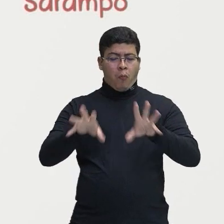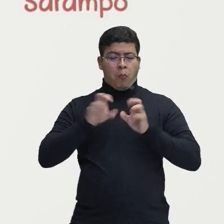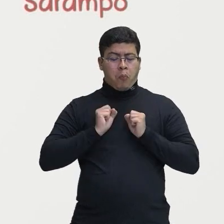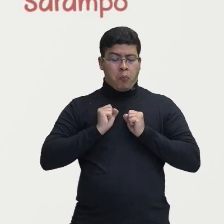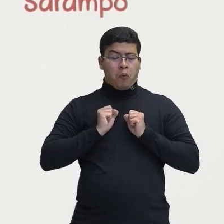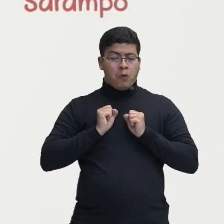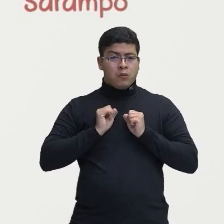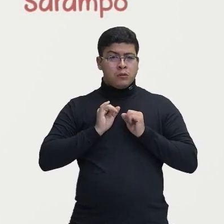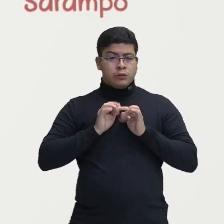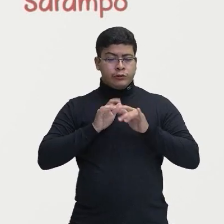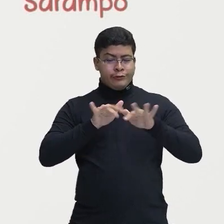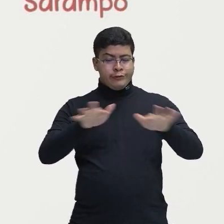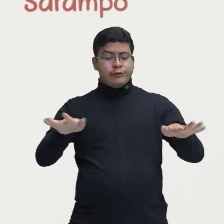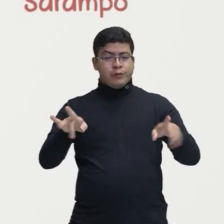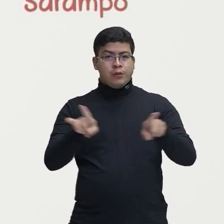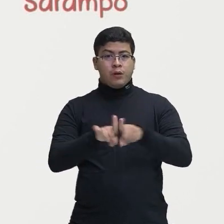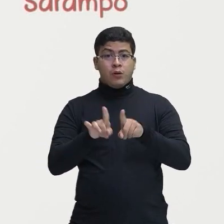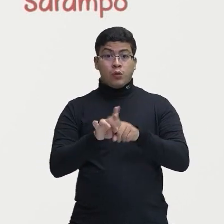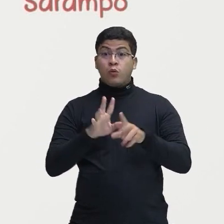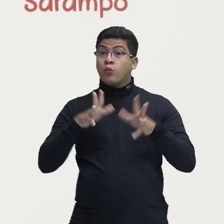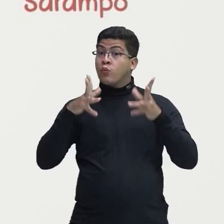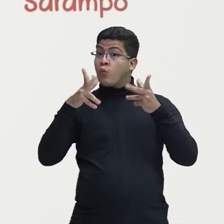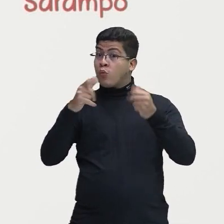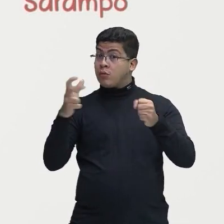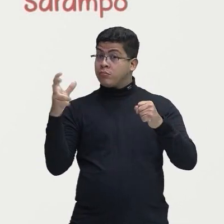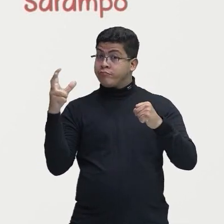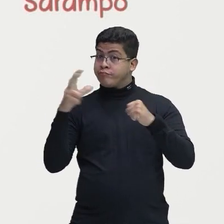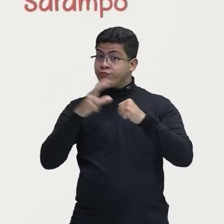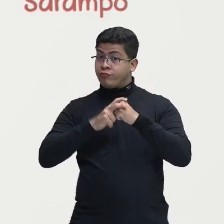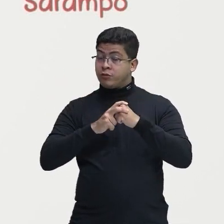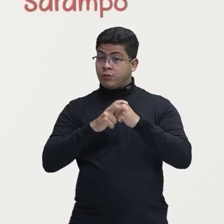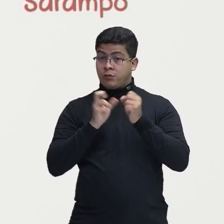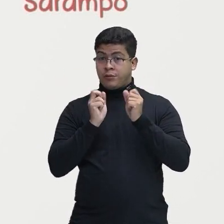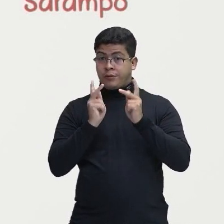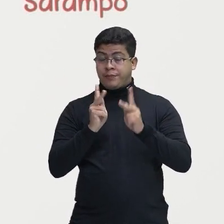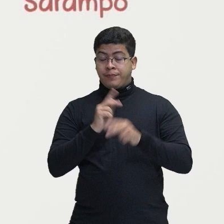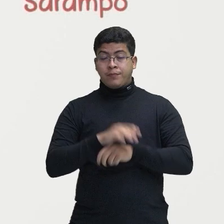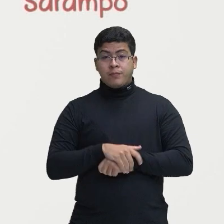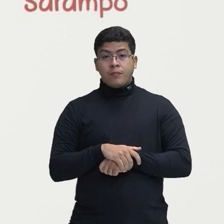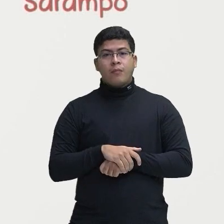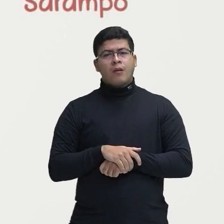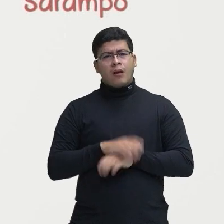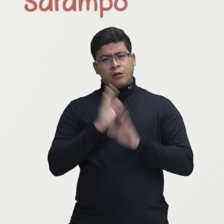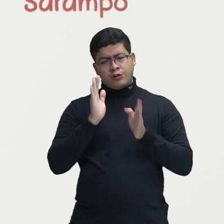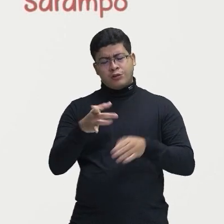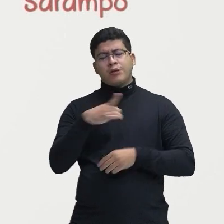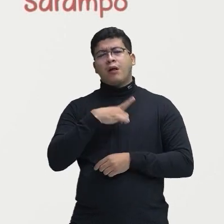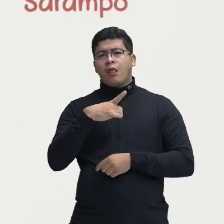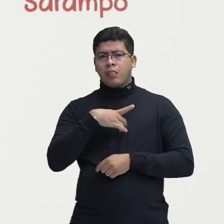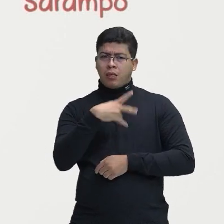e todas elas são vírus, tá bom? Lembrando também que já existem